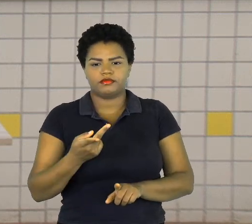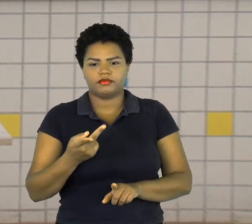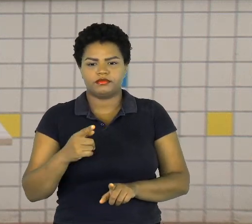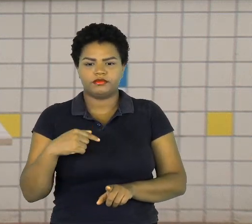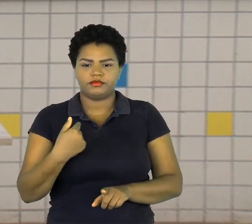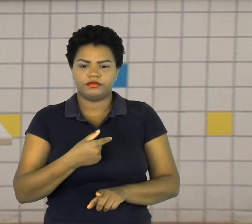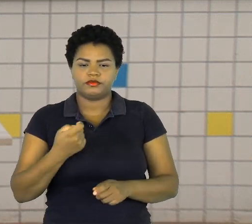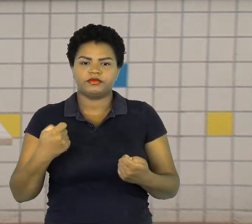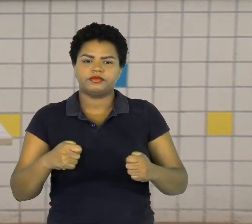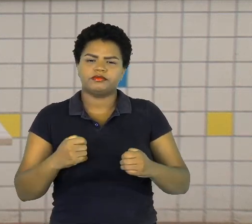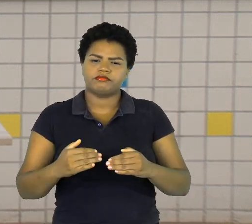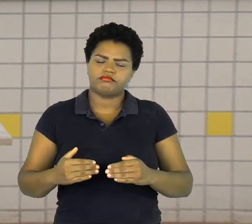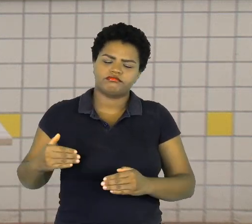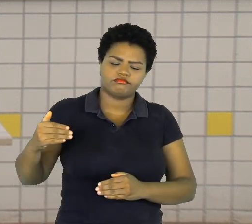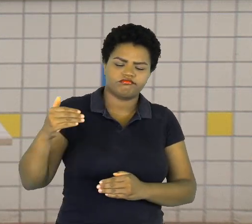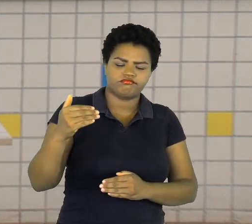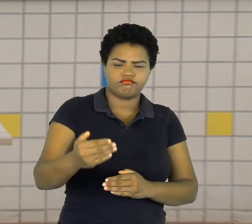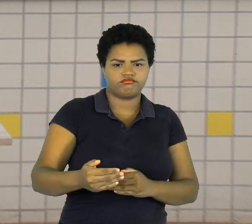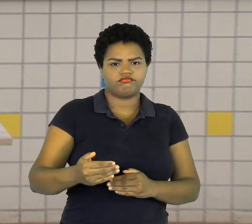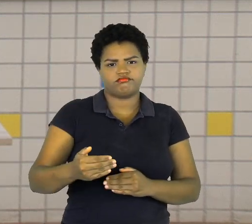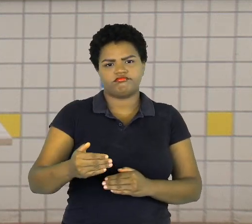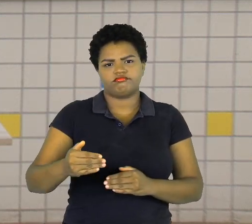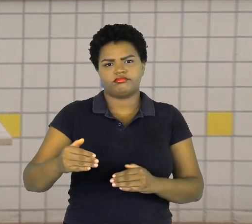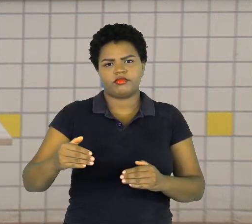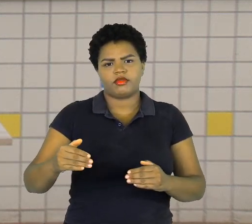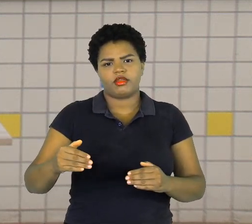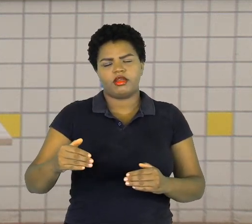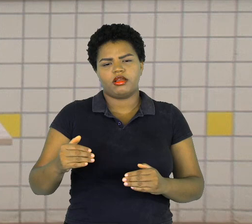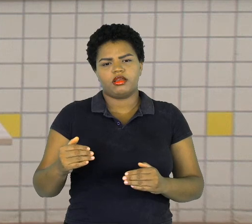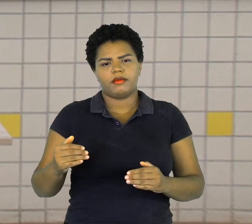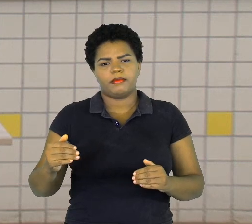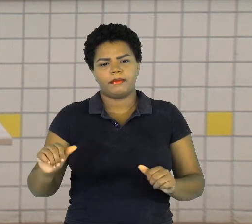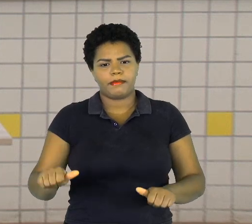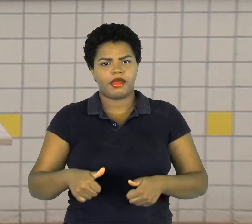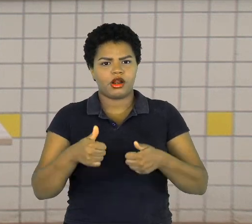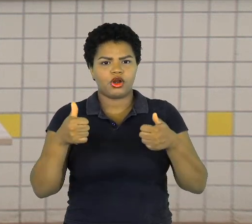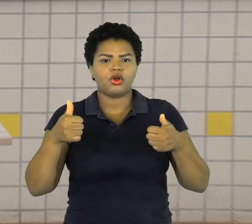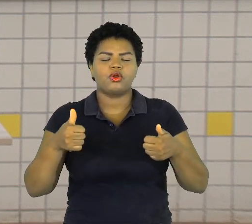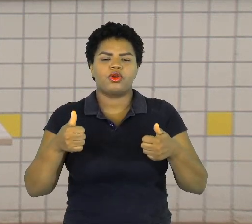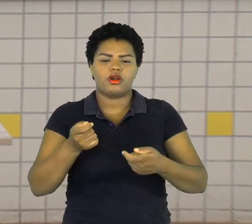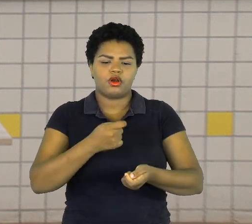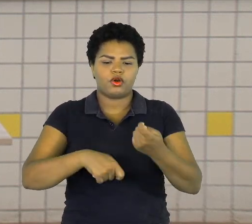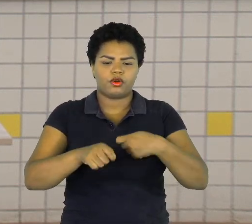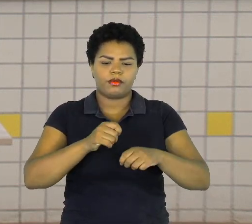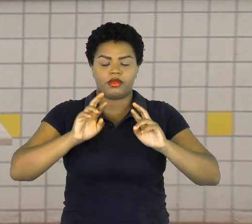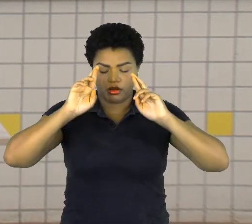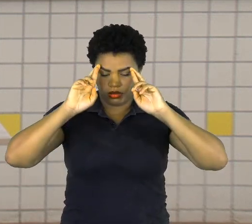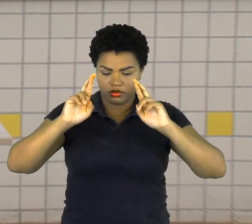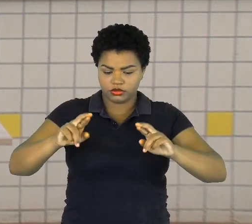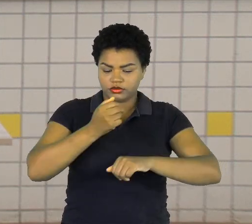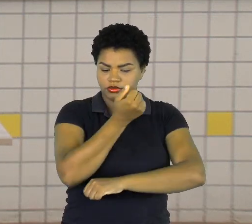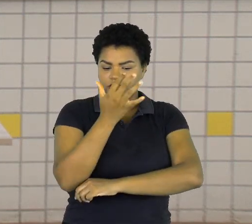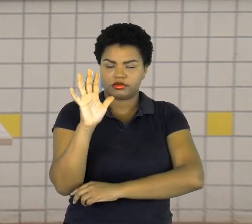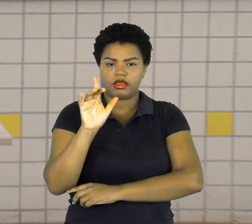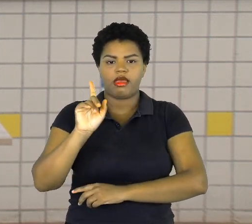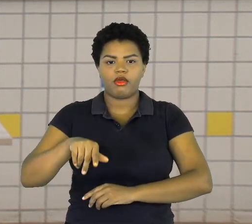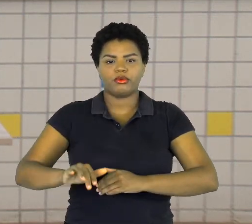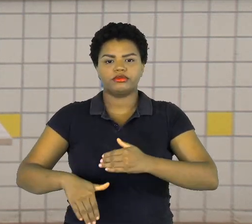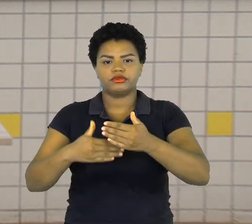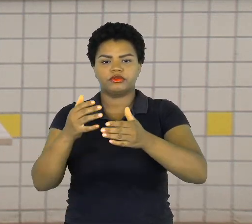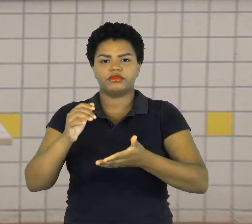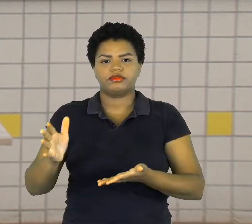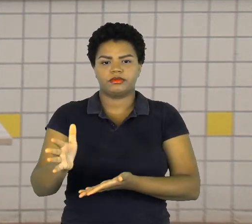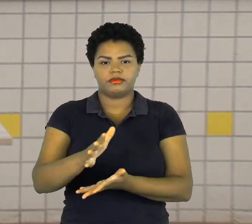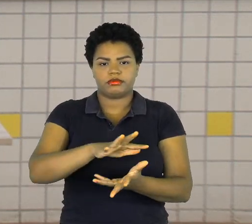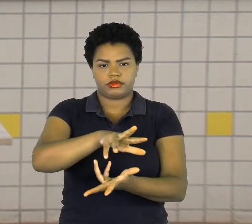que avançar, prosperar na economia respeitando esse meio ambiente. É o chamado desenvolvimento sustentável. E vamos falar na